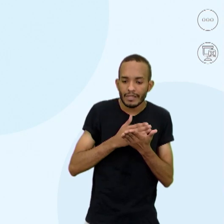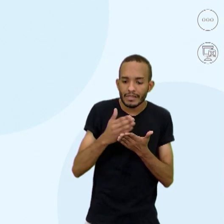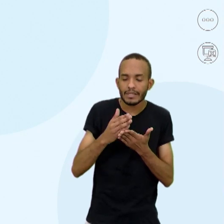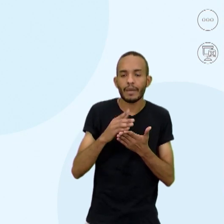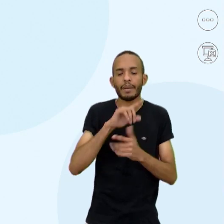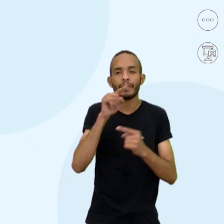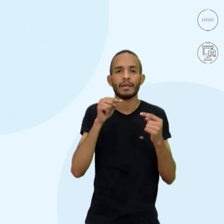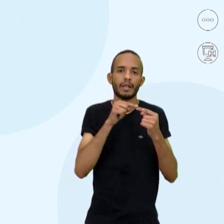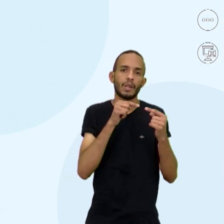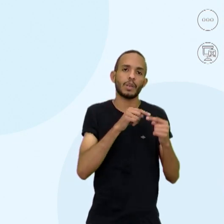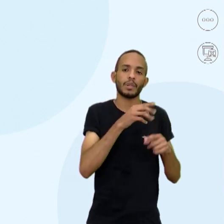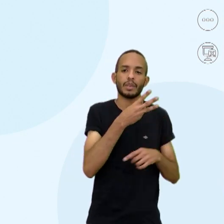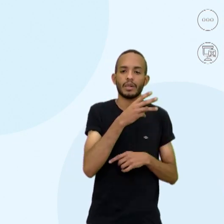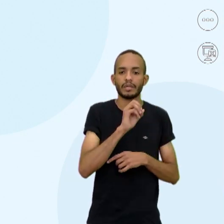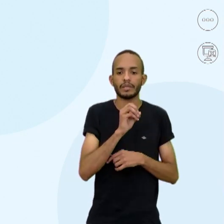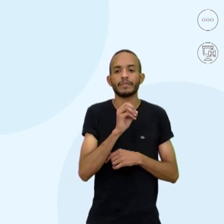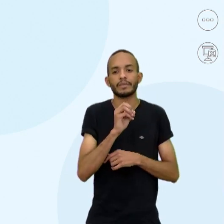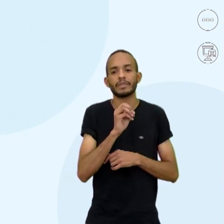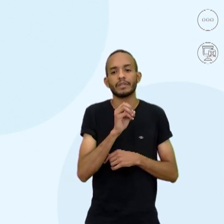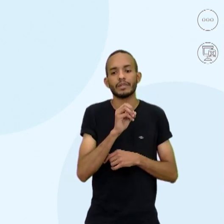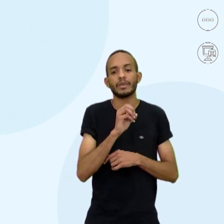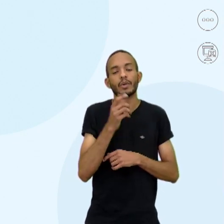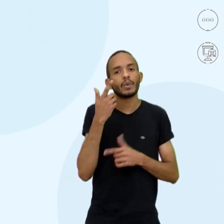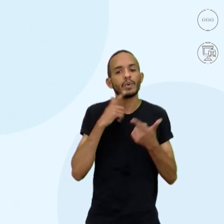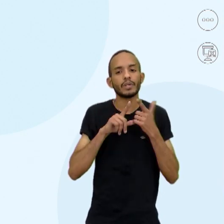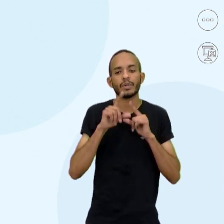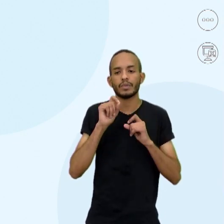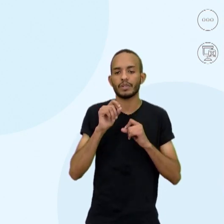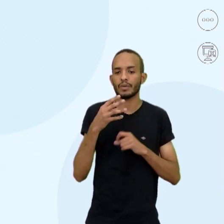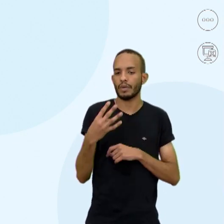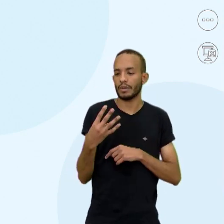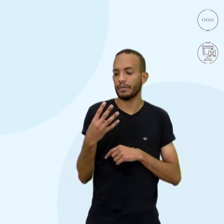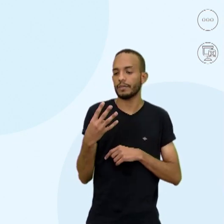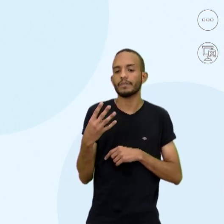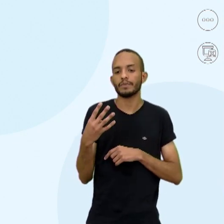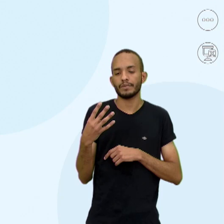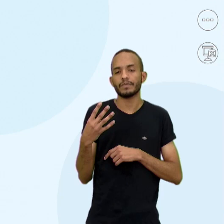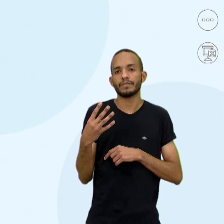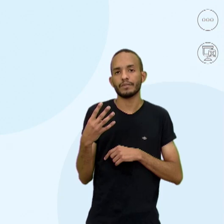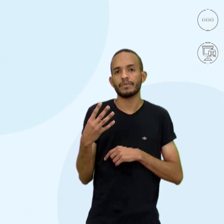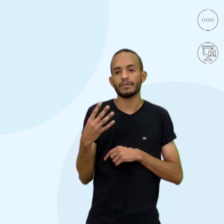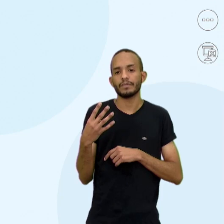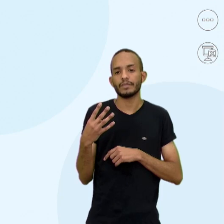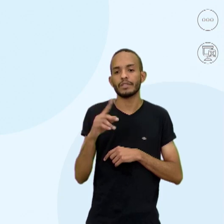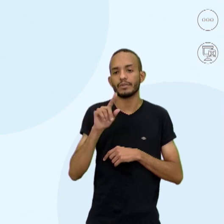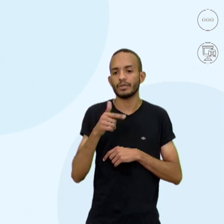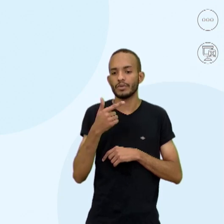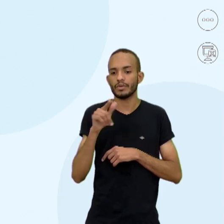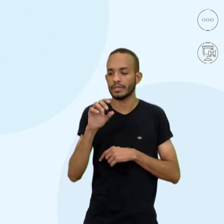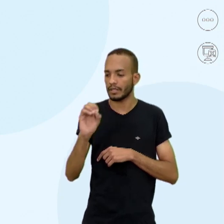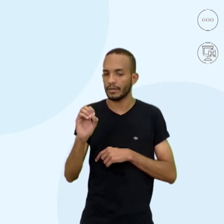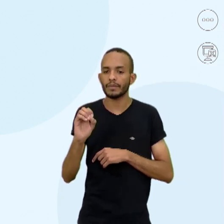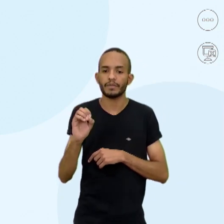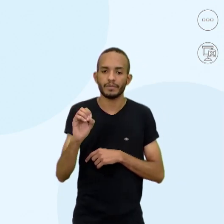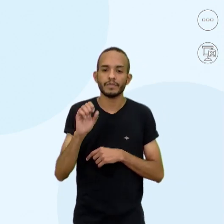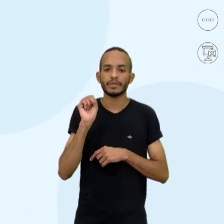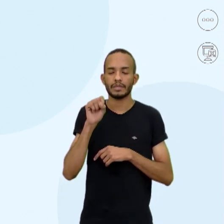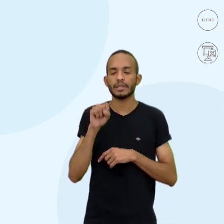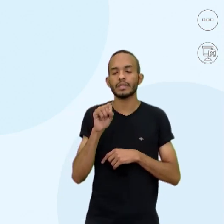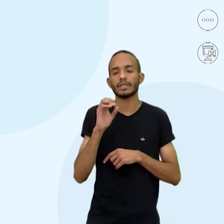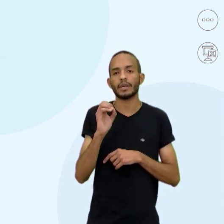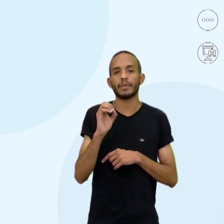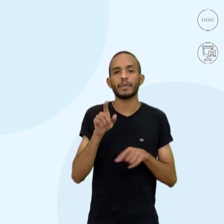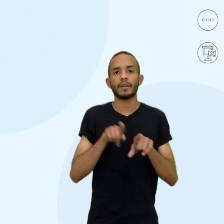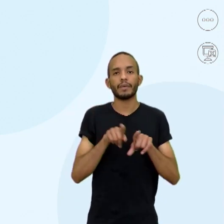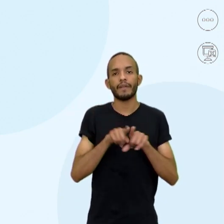caber no 30, né? Quebrar em décimos. E aí a gente chega aqui no 4, né? Peraí, acrescenta um 0 aqui, né? Acrescenta